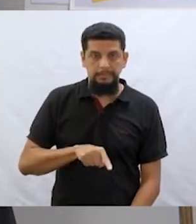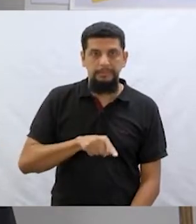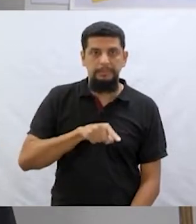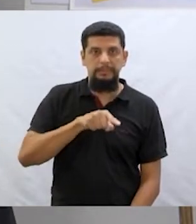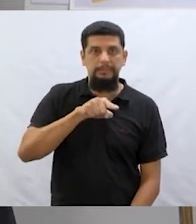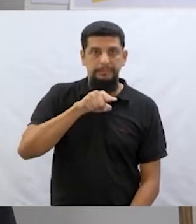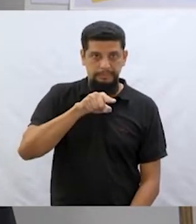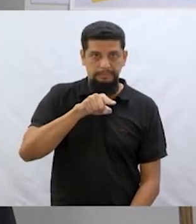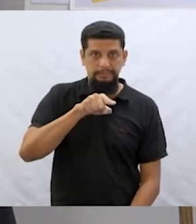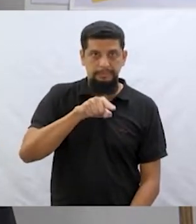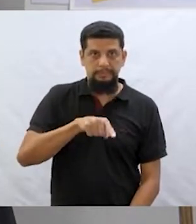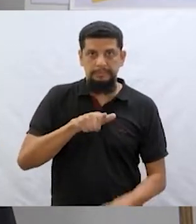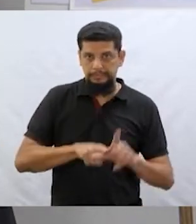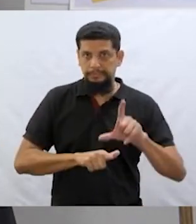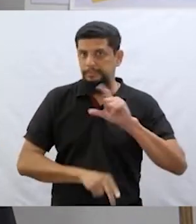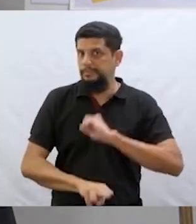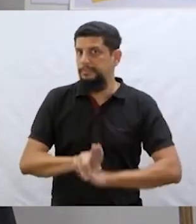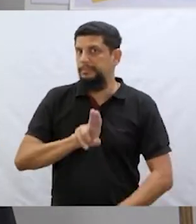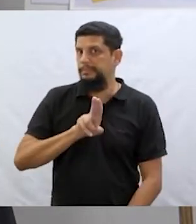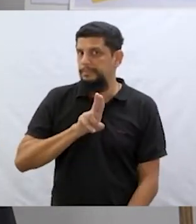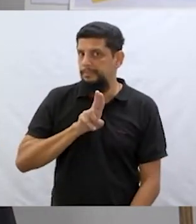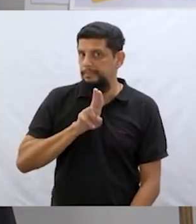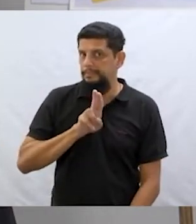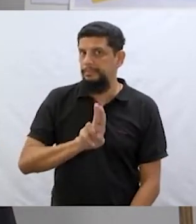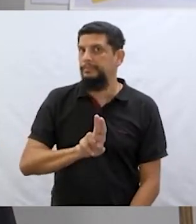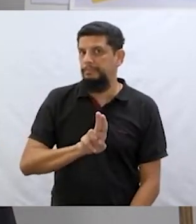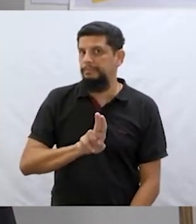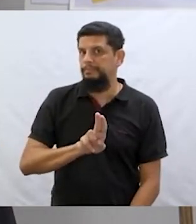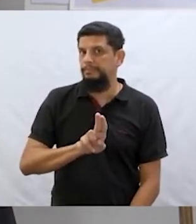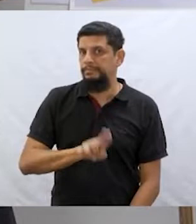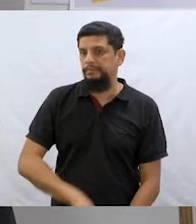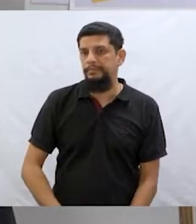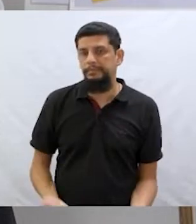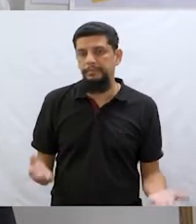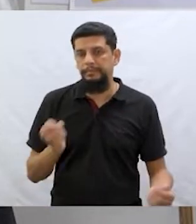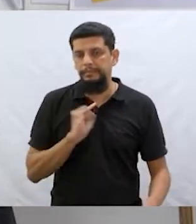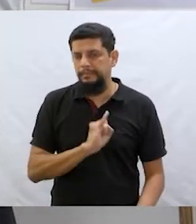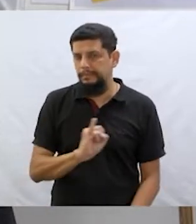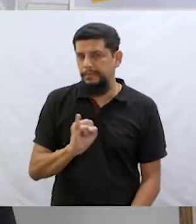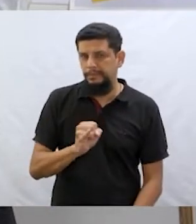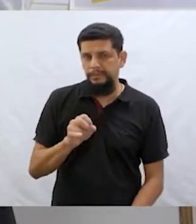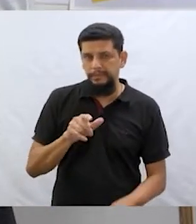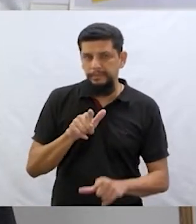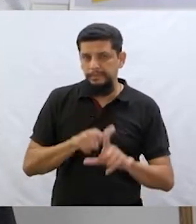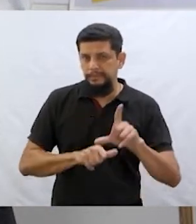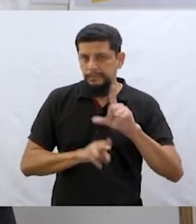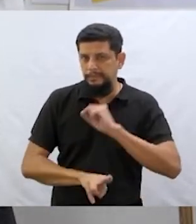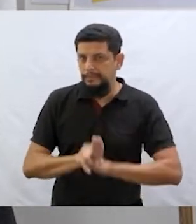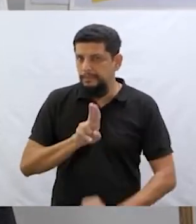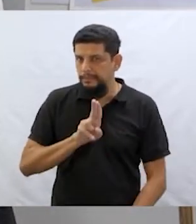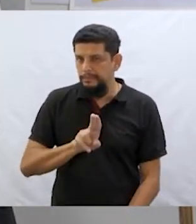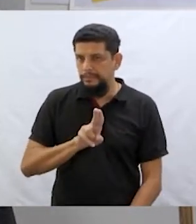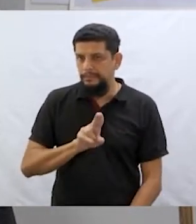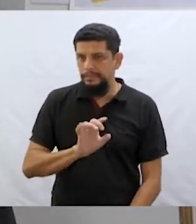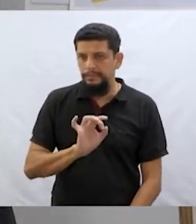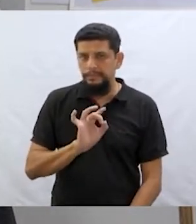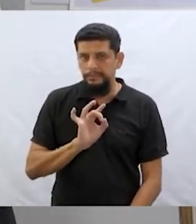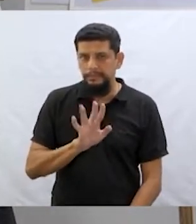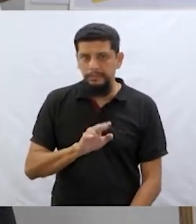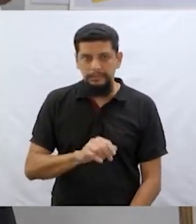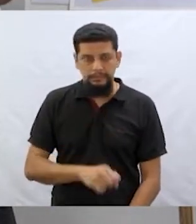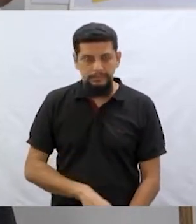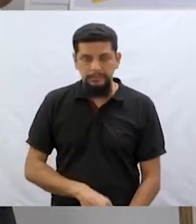cima, desce reto e sobe de novo. Essa é a letra U. E será que a letra U é